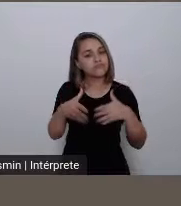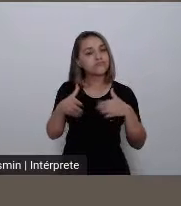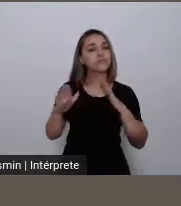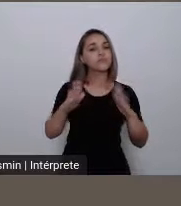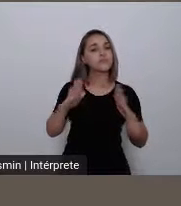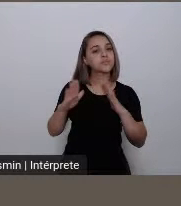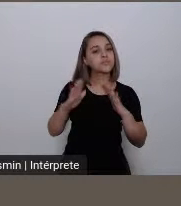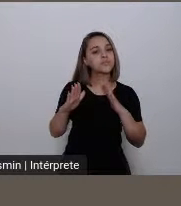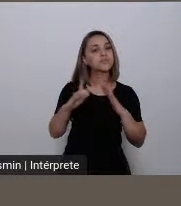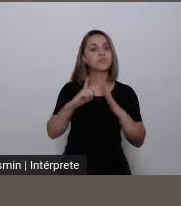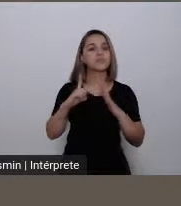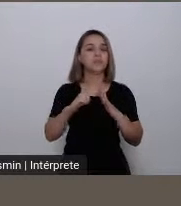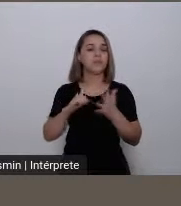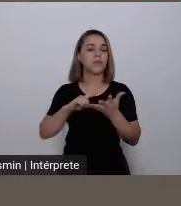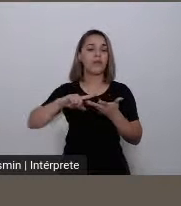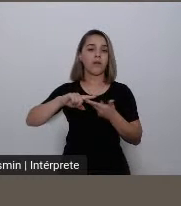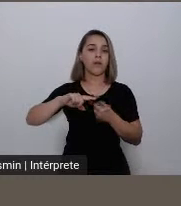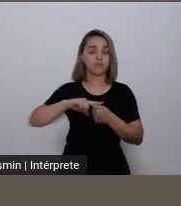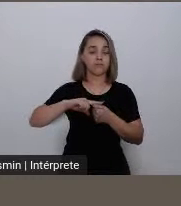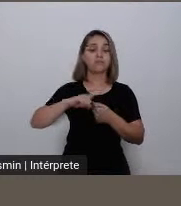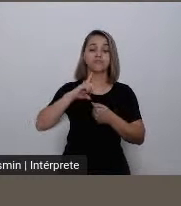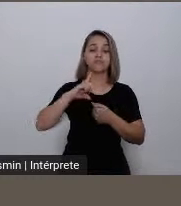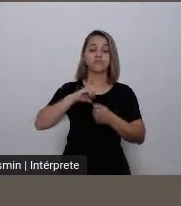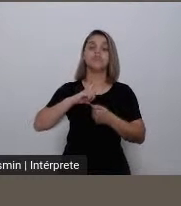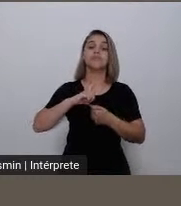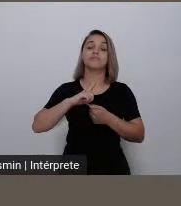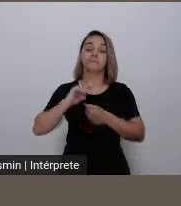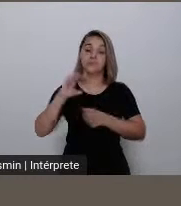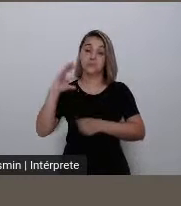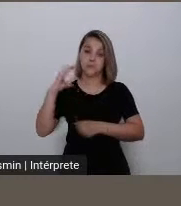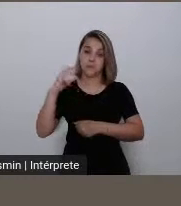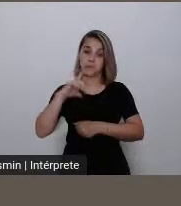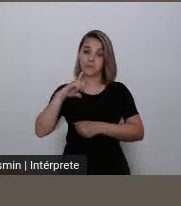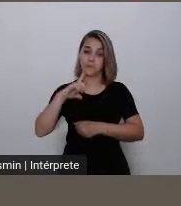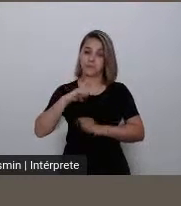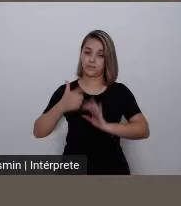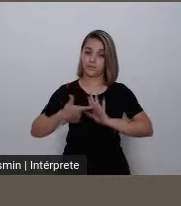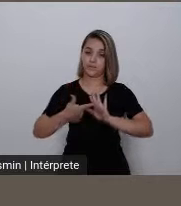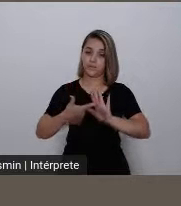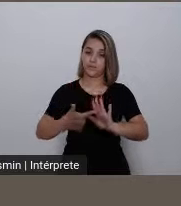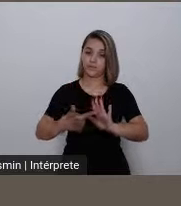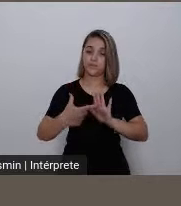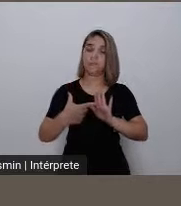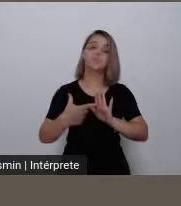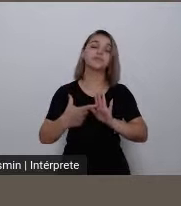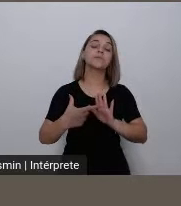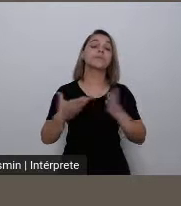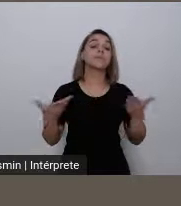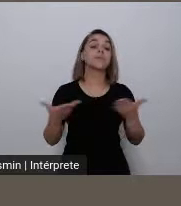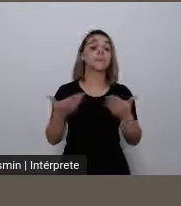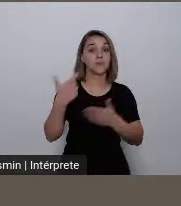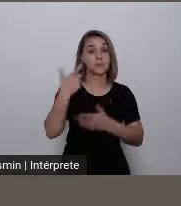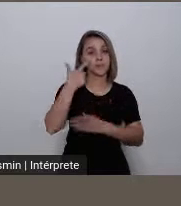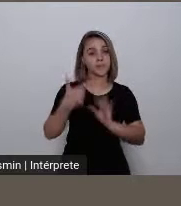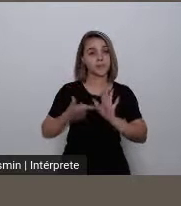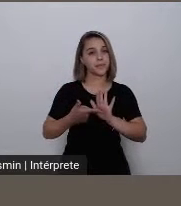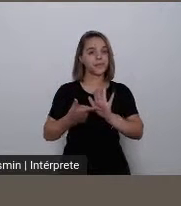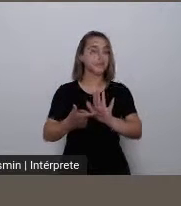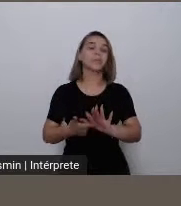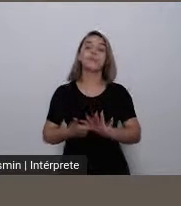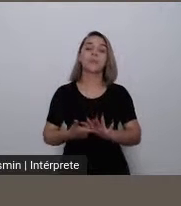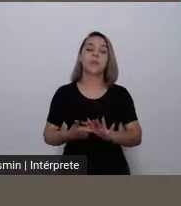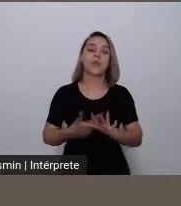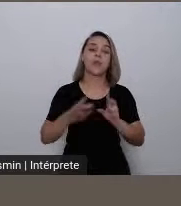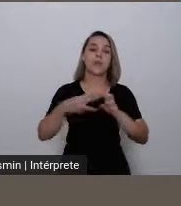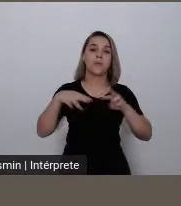coleções científicas que deram origem a outras unidades especializadas. A seguir, o Museu de Arte Contemporânea,